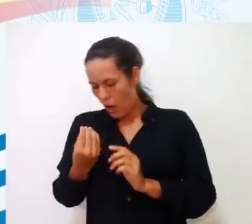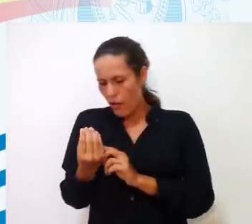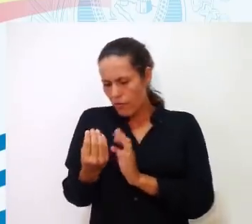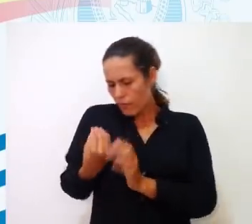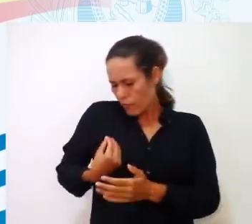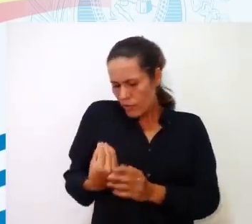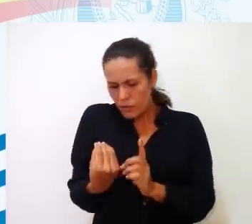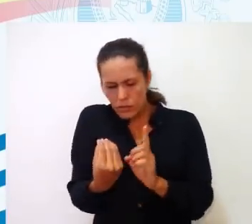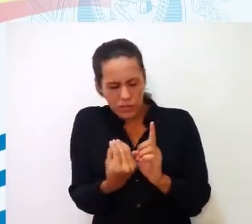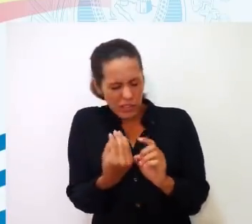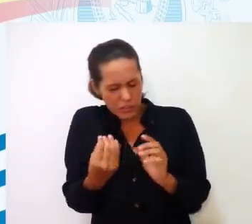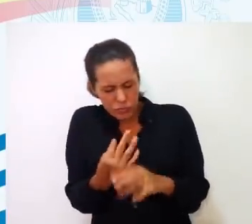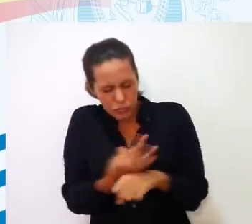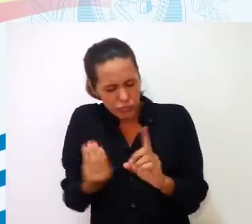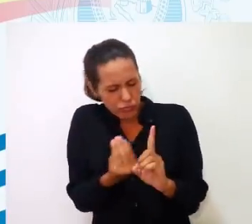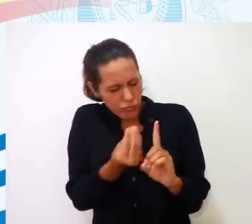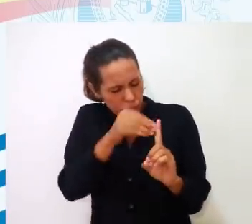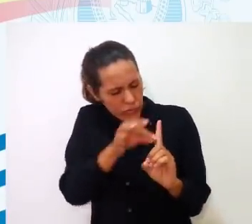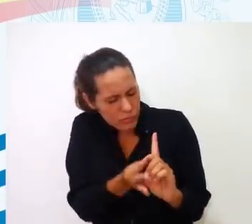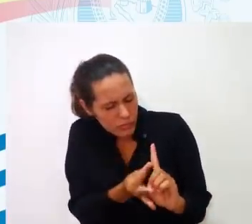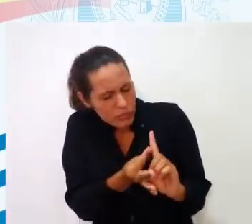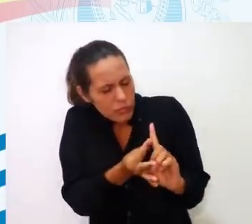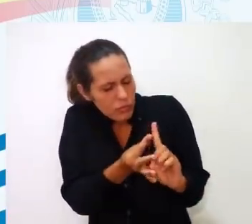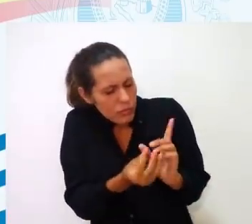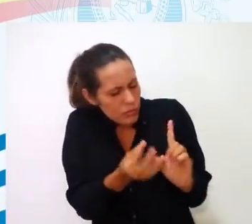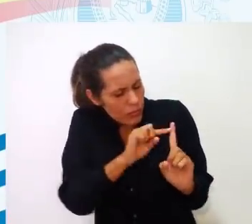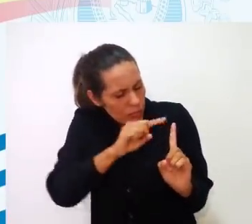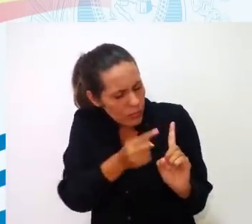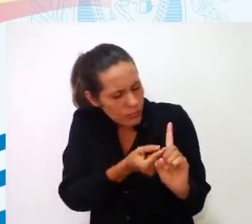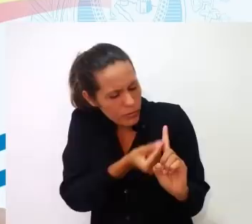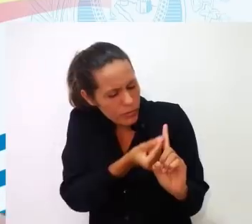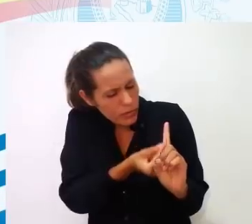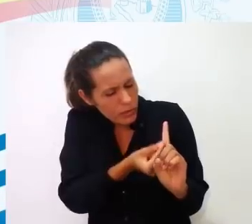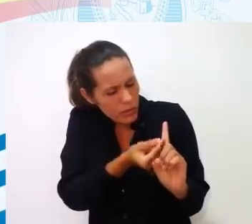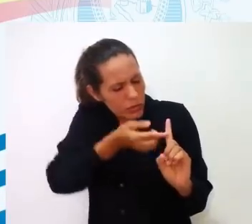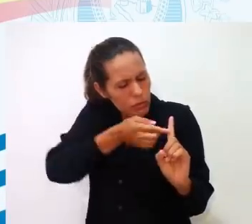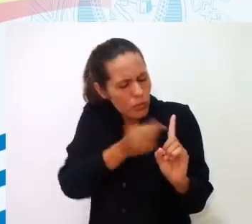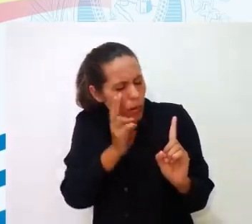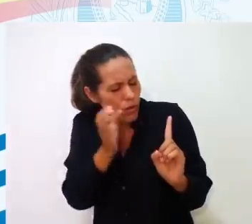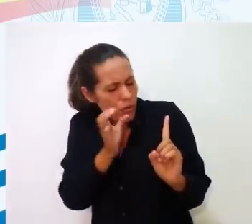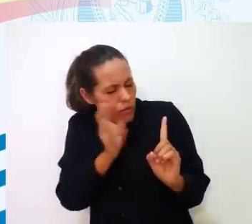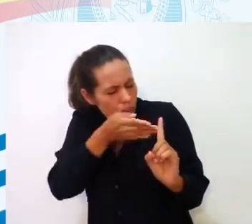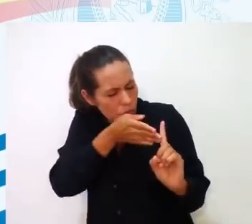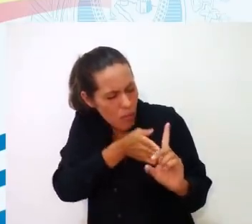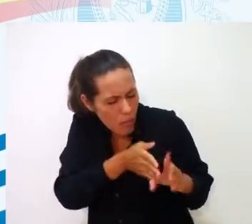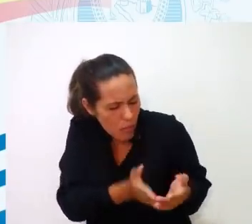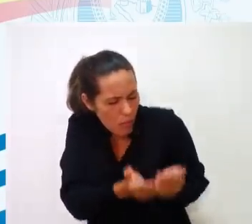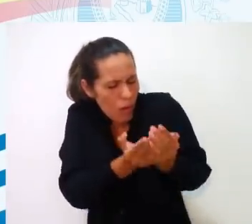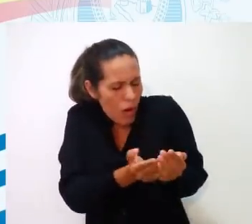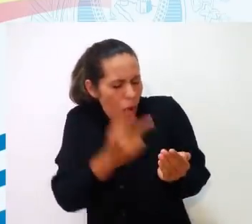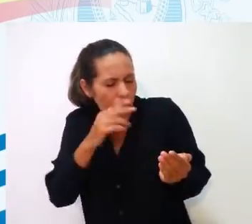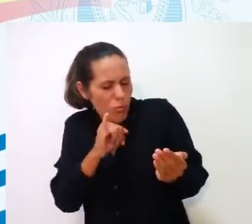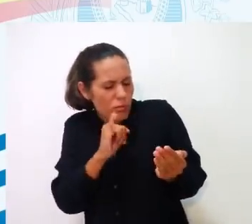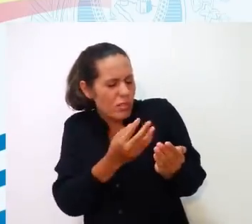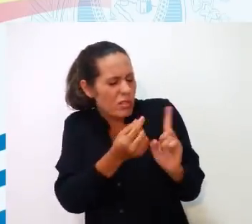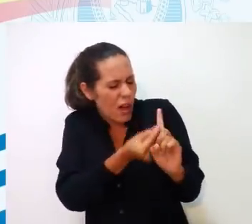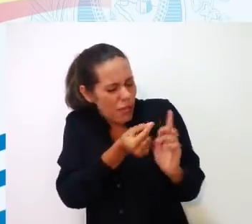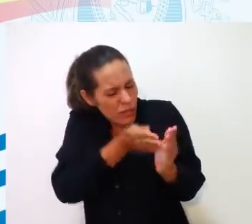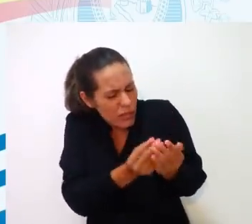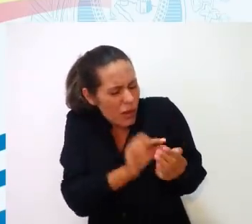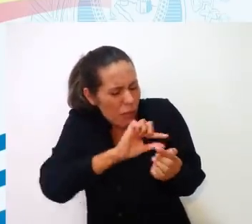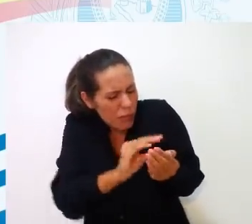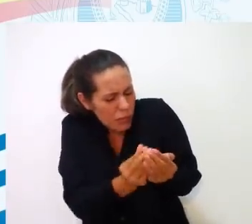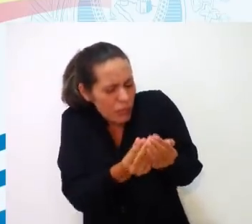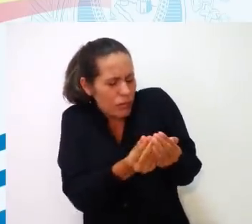ela mesma teimosamente se fabrica. Vê-la brotar como há pouco, em nova vida explodida. Mesmo quando é